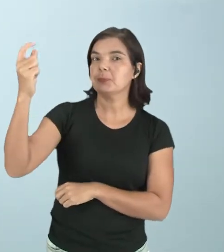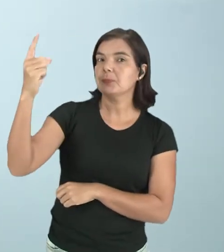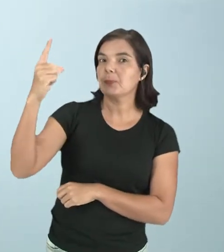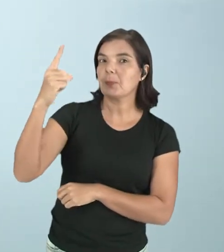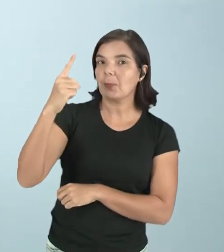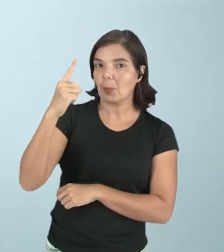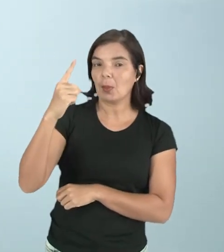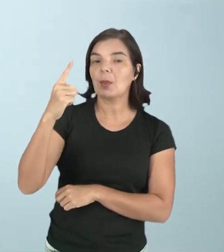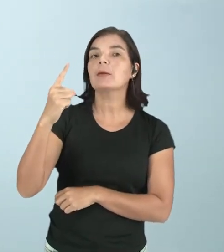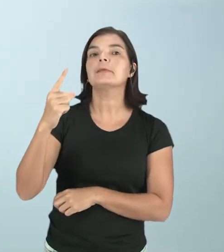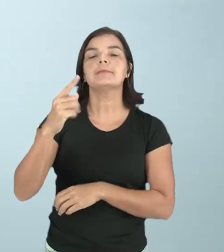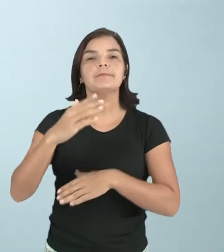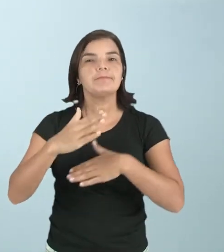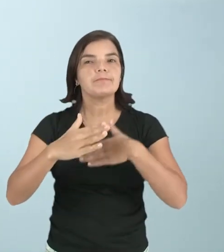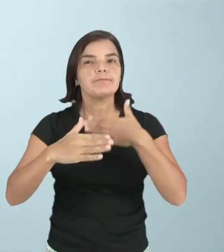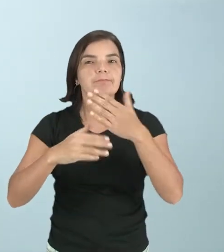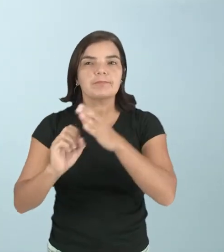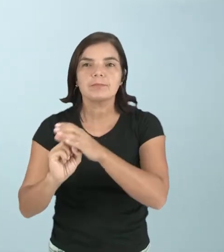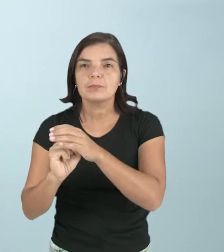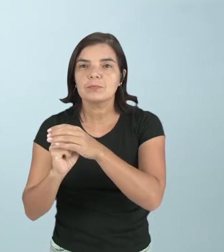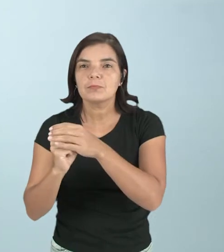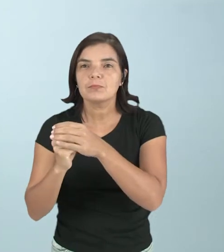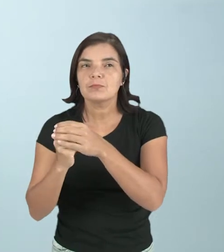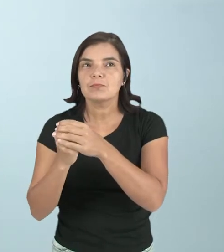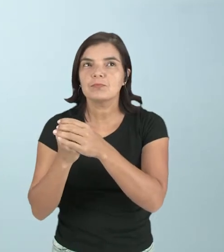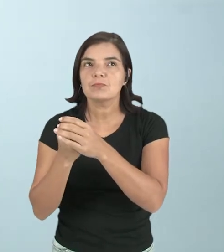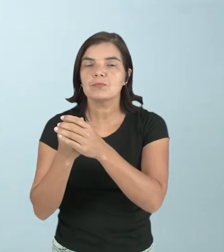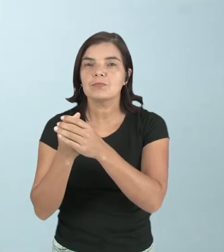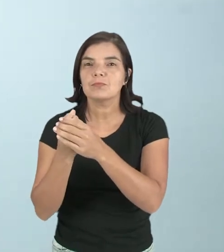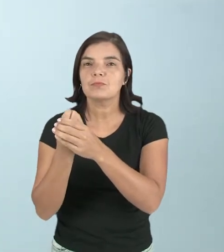solar, ela vai crescendo,